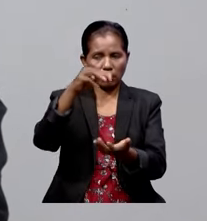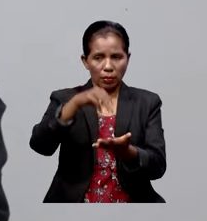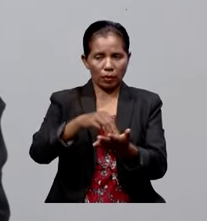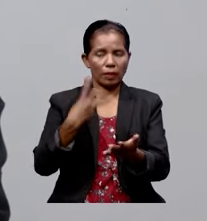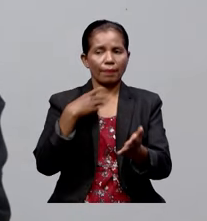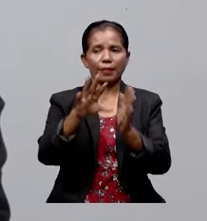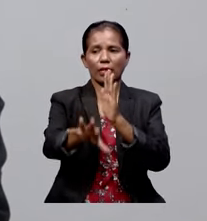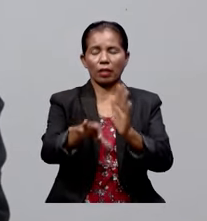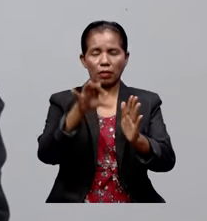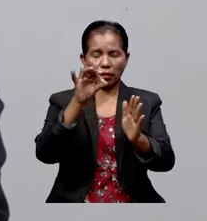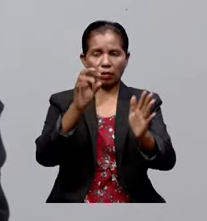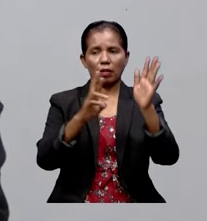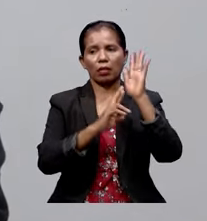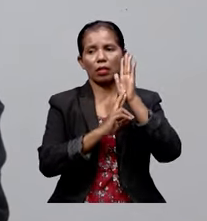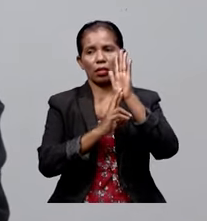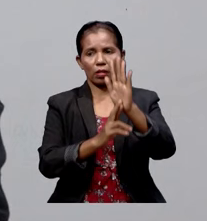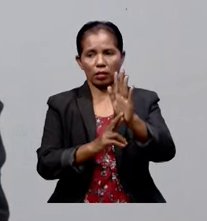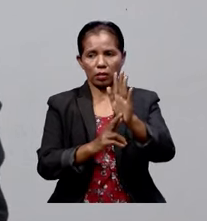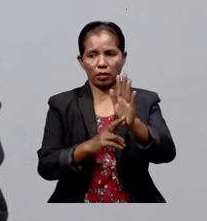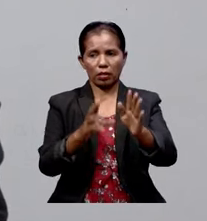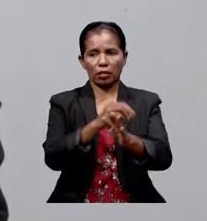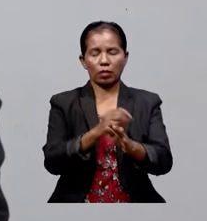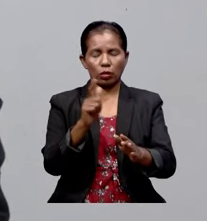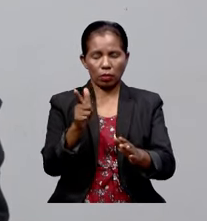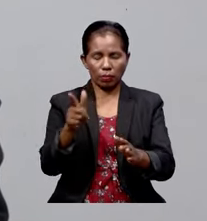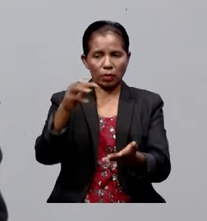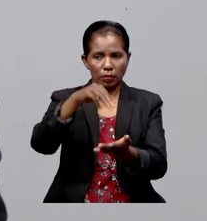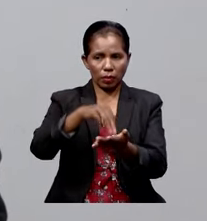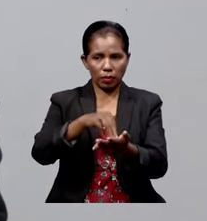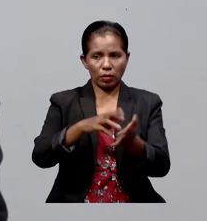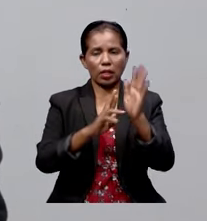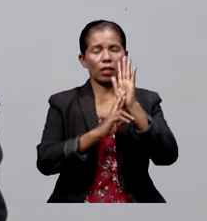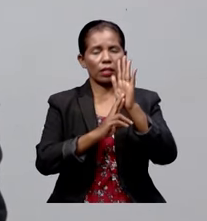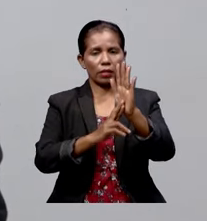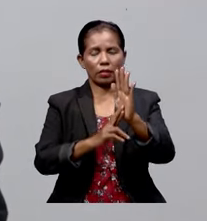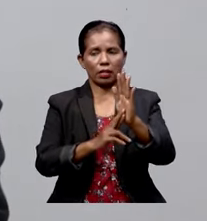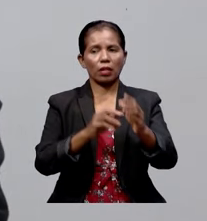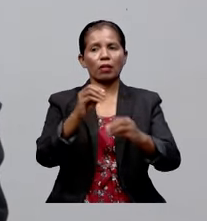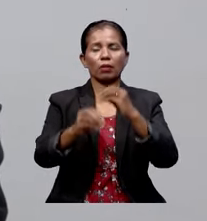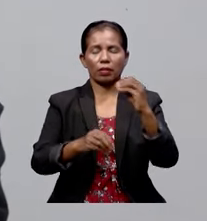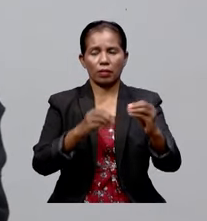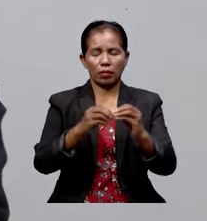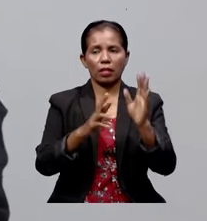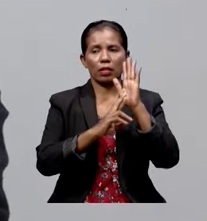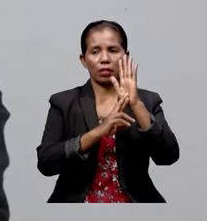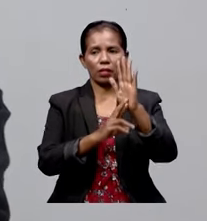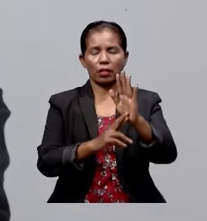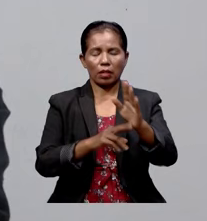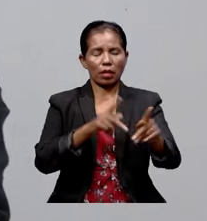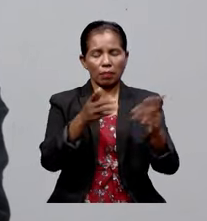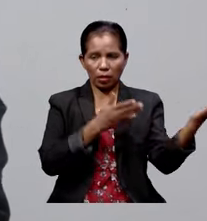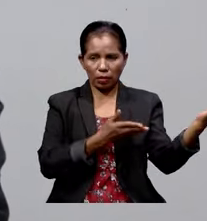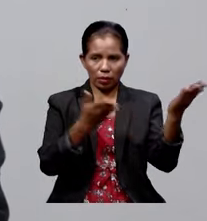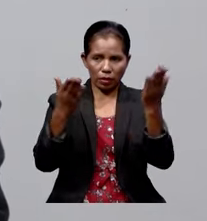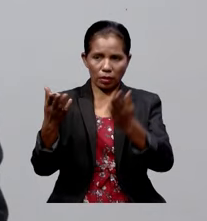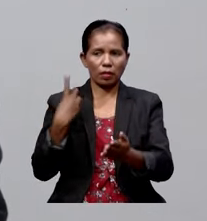ter relatório, e ter mais ou menos 20 milhões, mas bem, nem relatório. Significa, relatório não bem, mas é uma tama